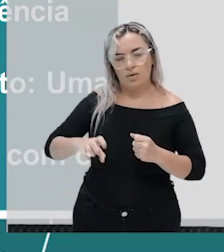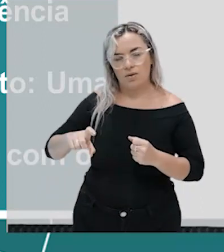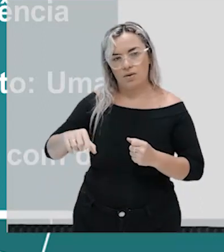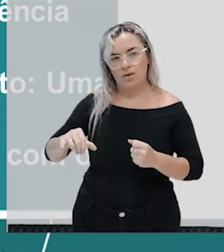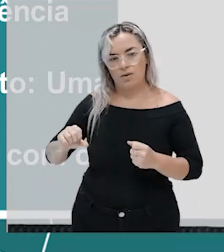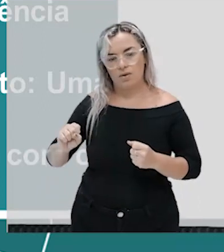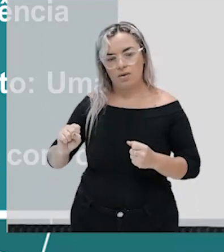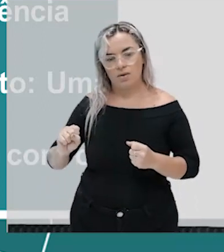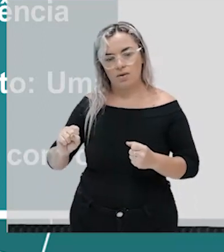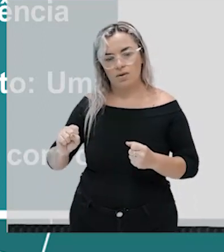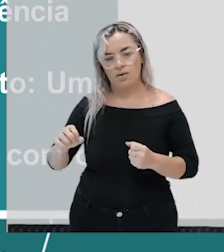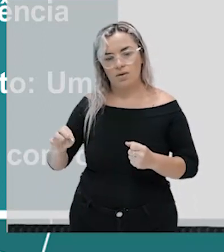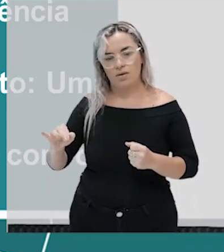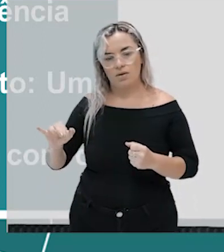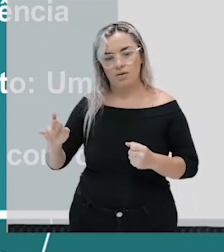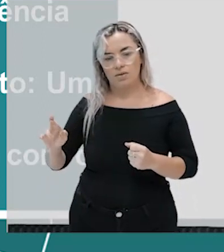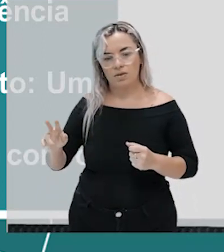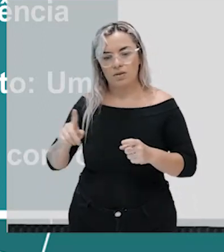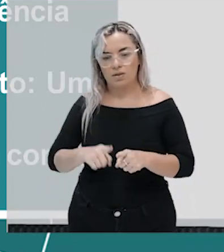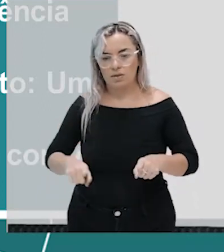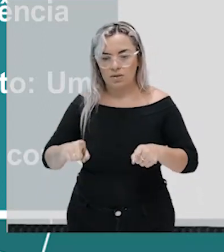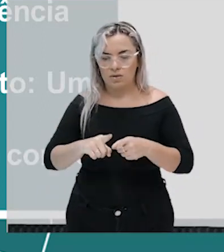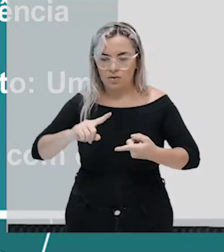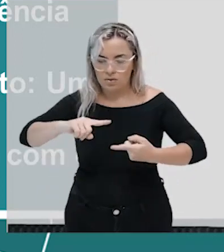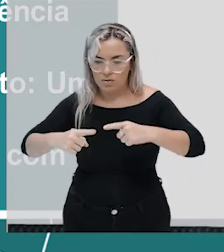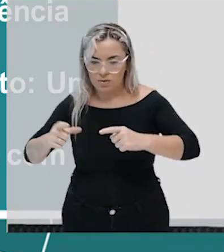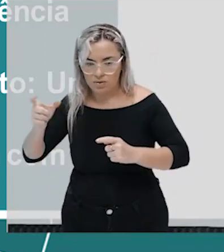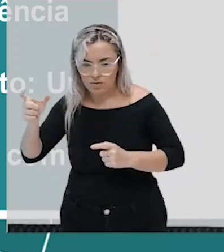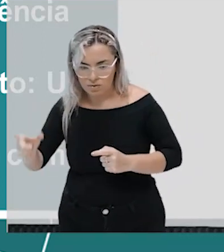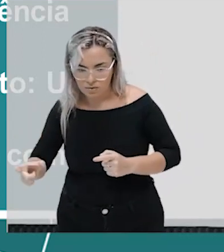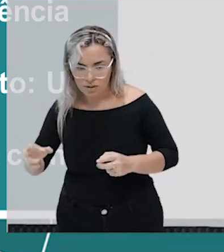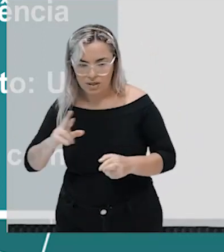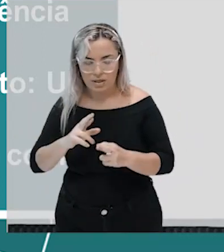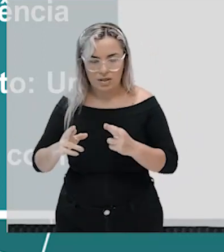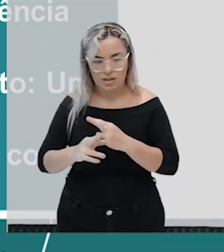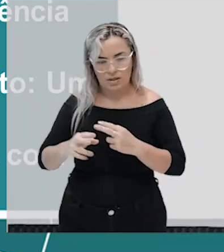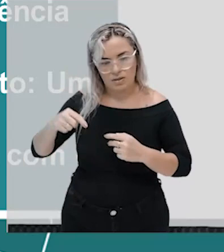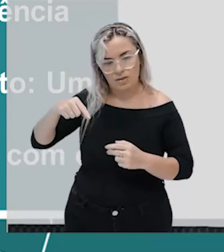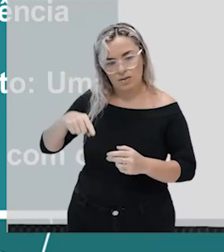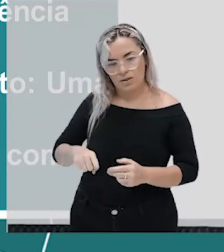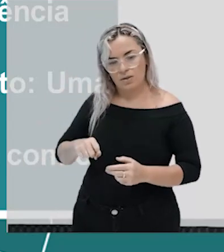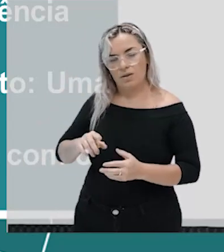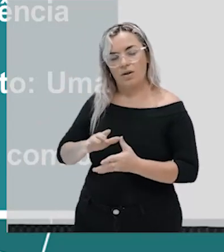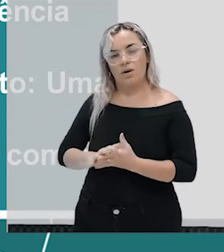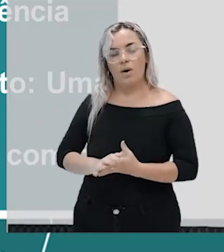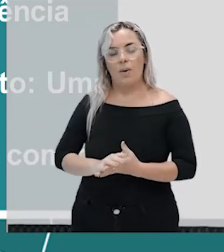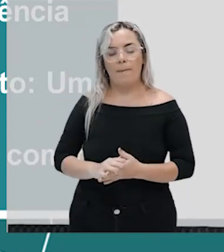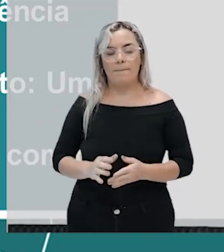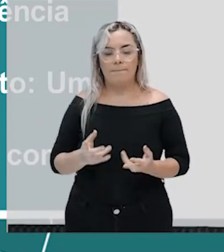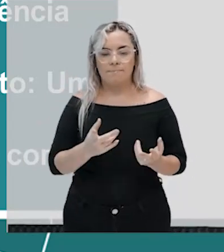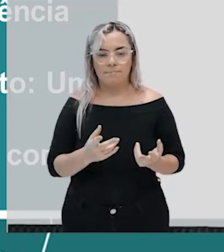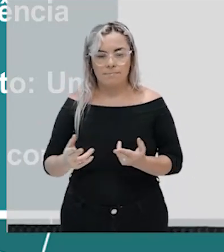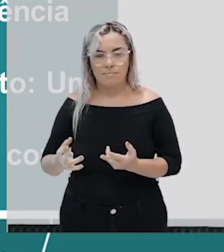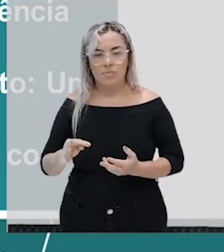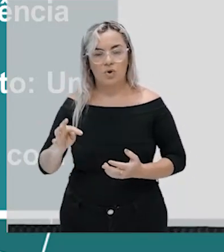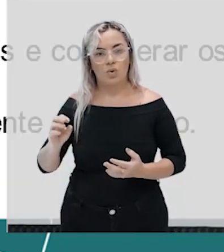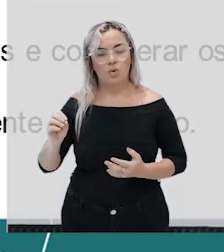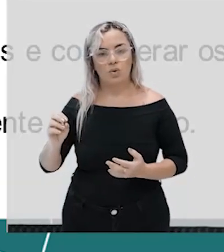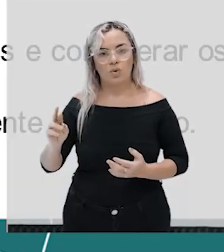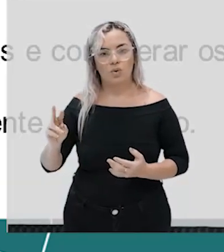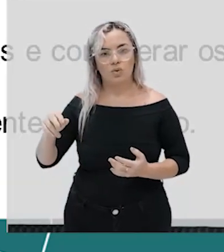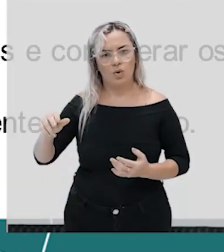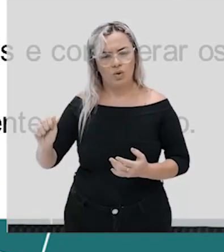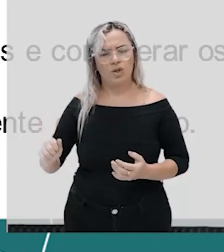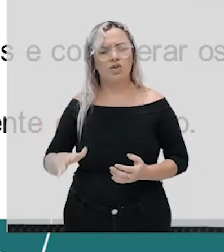verbo tornar concorda com o sujeito, uma relação profunda que torna, tá bom? Também eu já acabei de